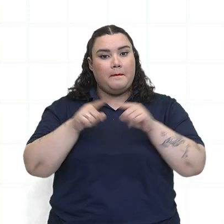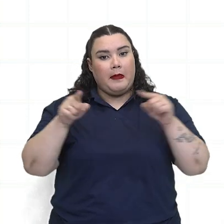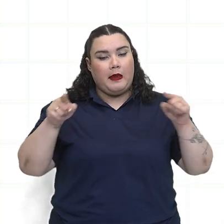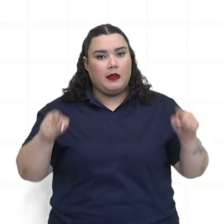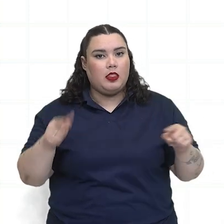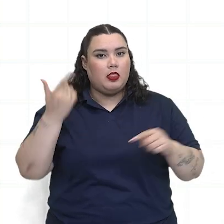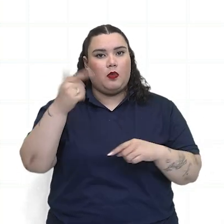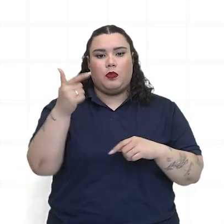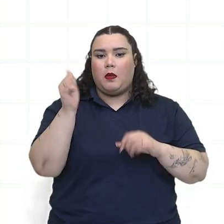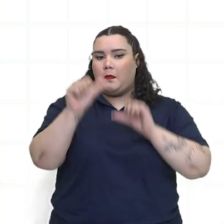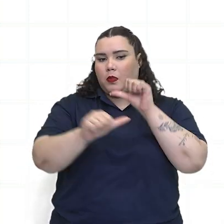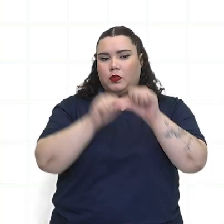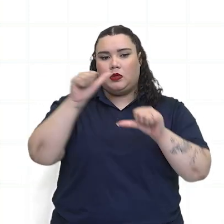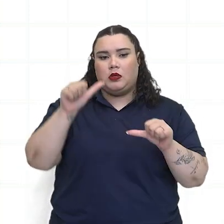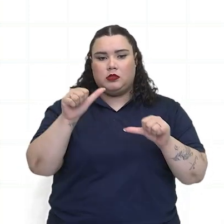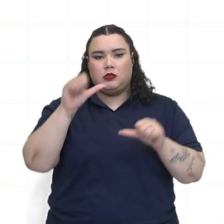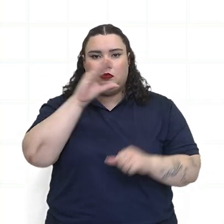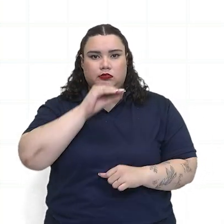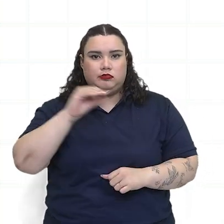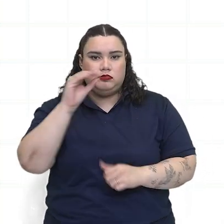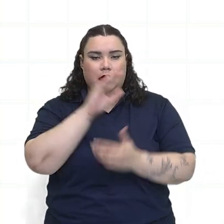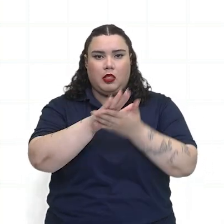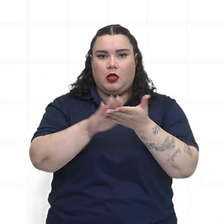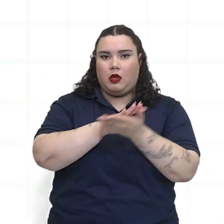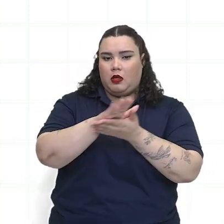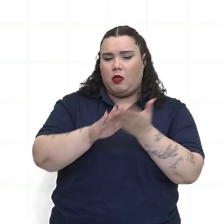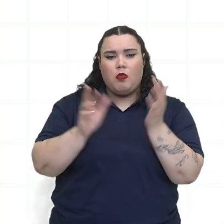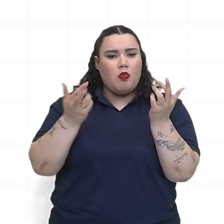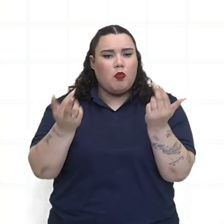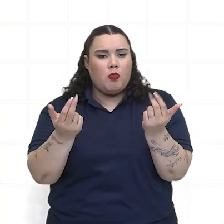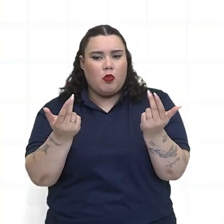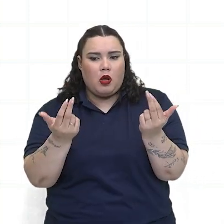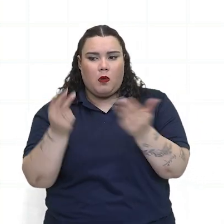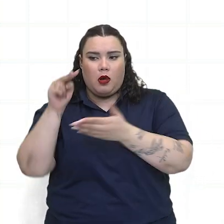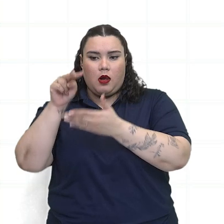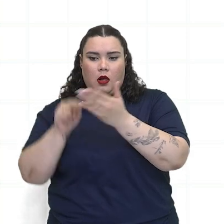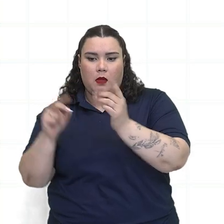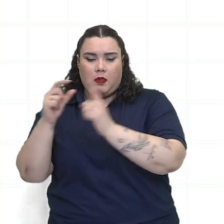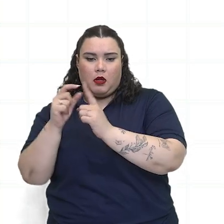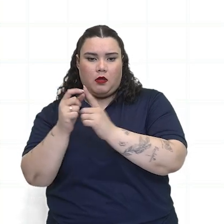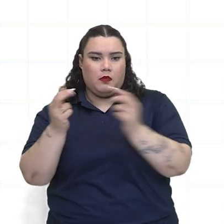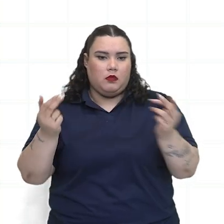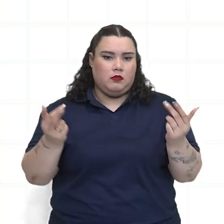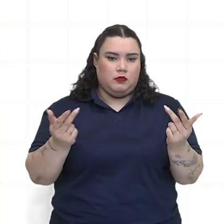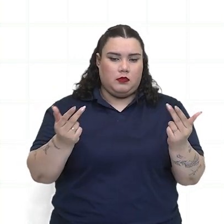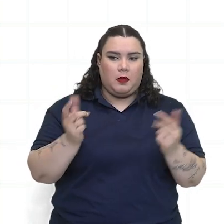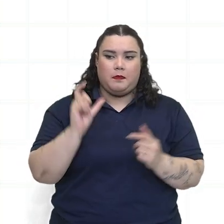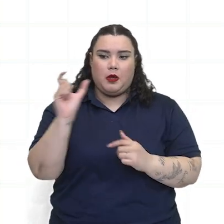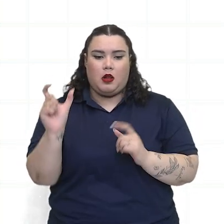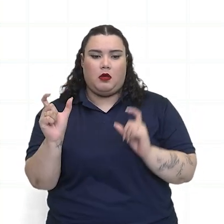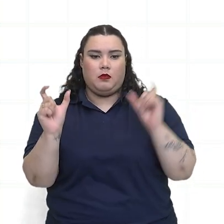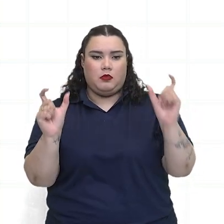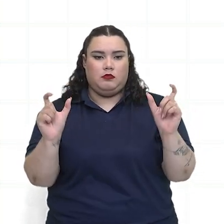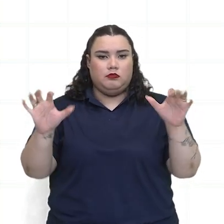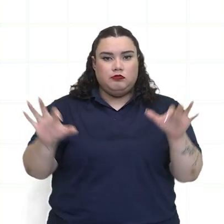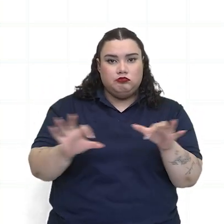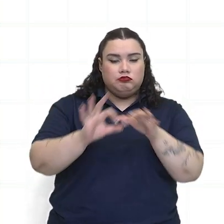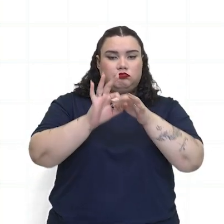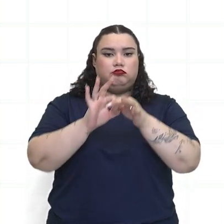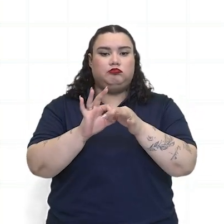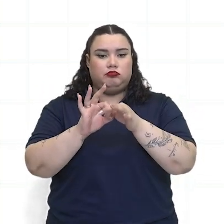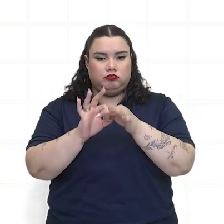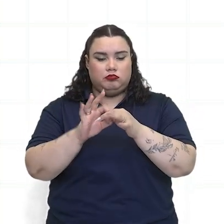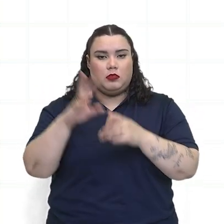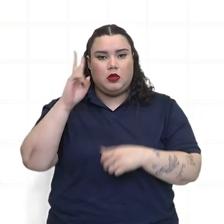que agora não tem alteração fonética. Eu pronuncio exatamente igual. Juntei duas palavras